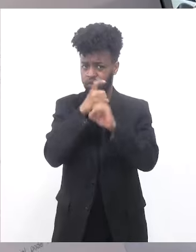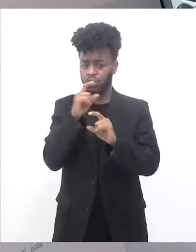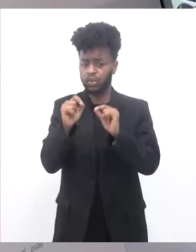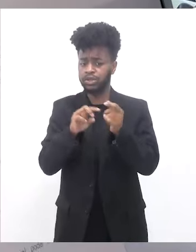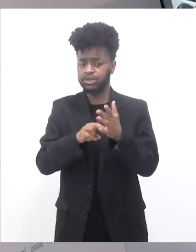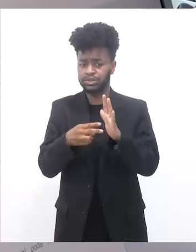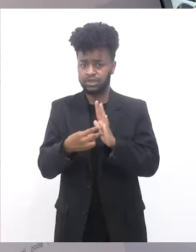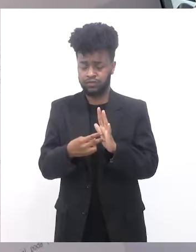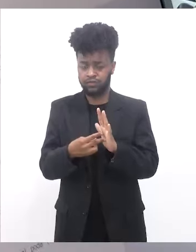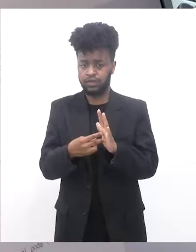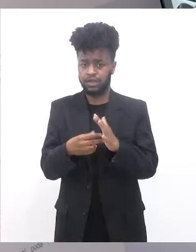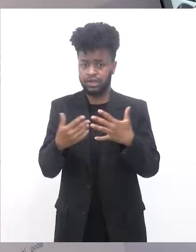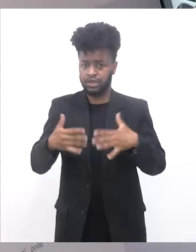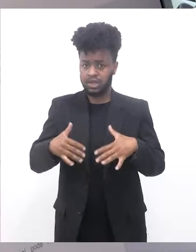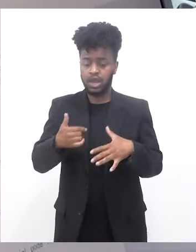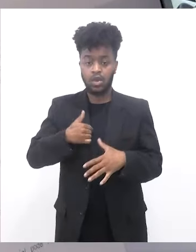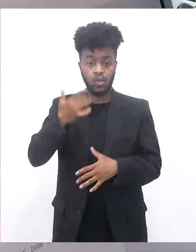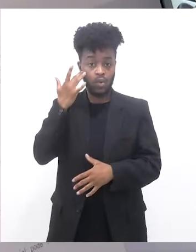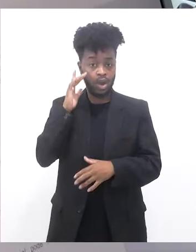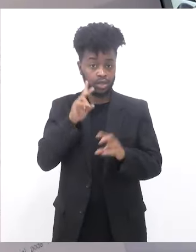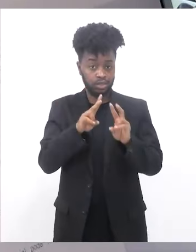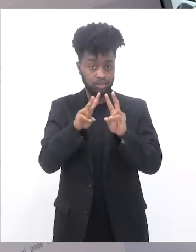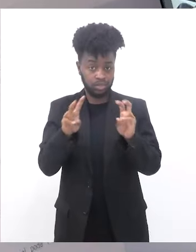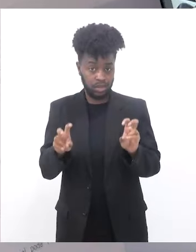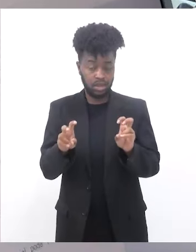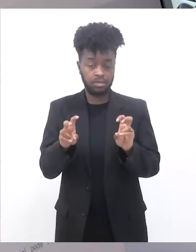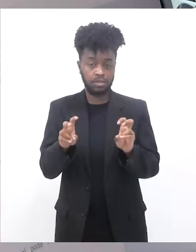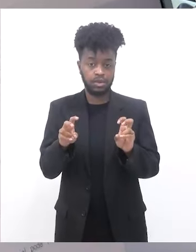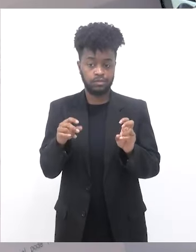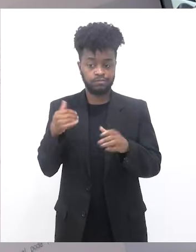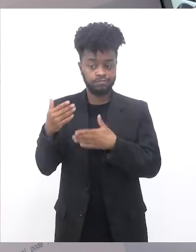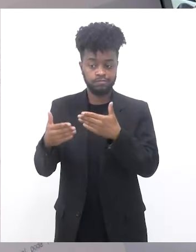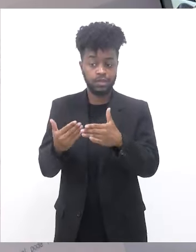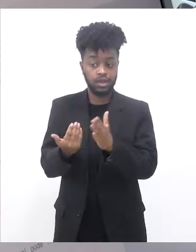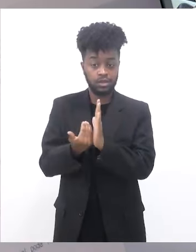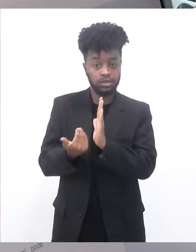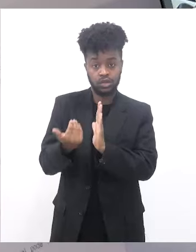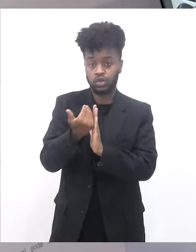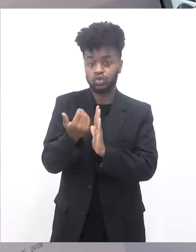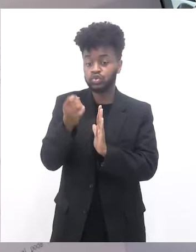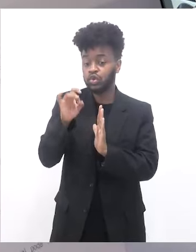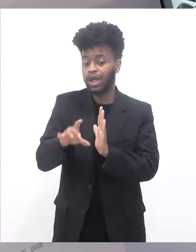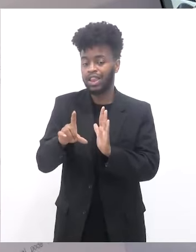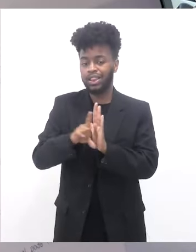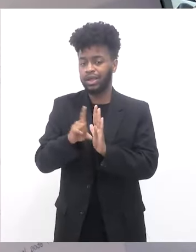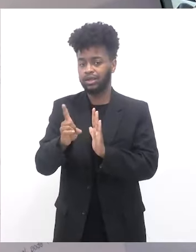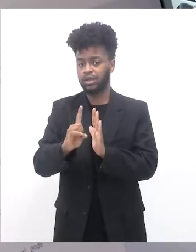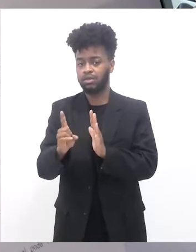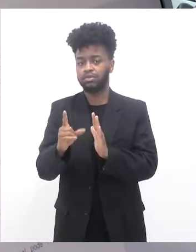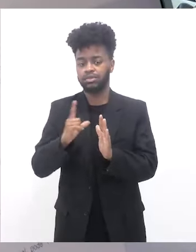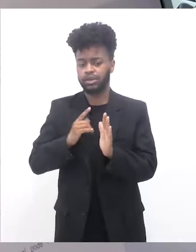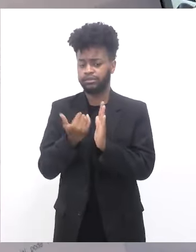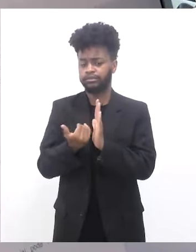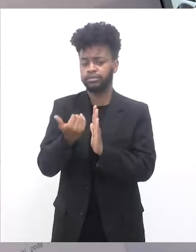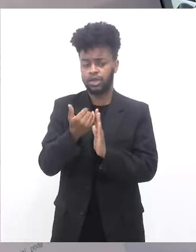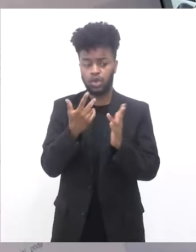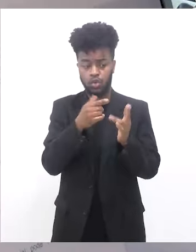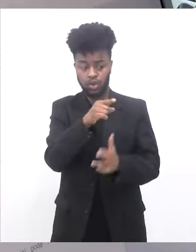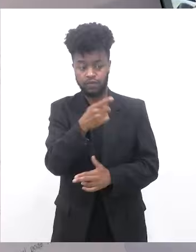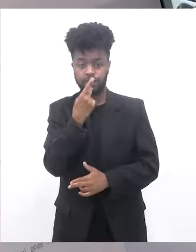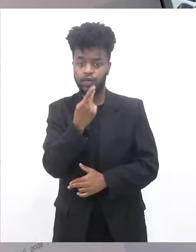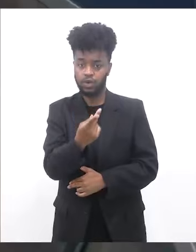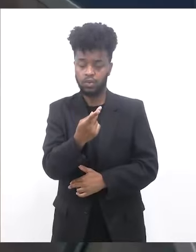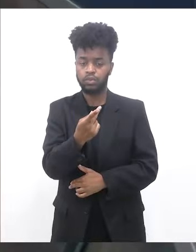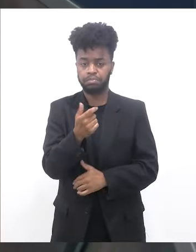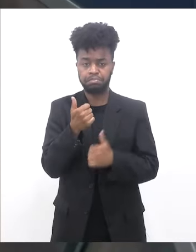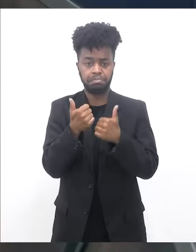é o abandono afetivo? Eu acho que esse assunto, ele vai além da lei, né? O que o colega falou aqui muito